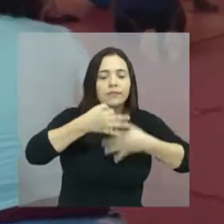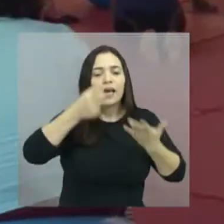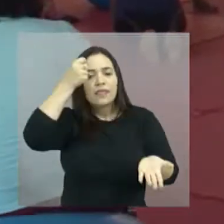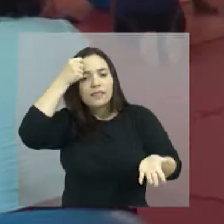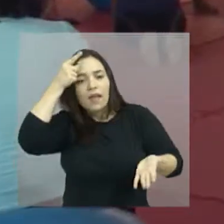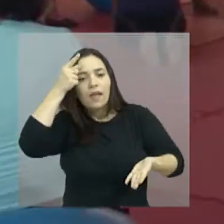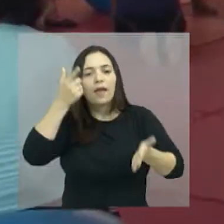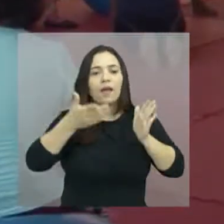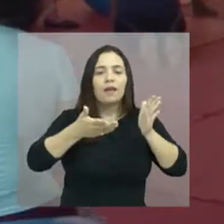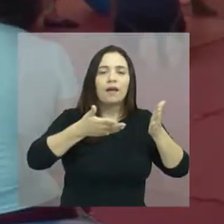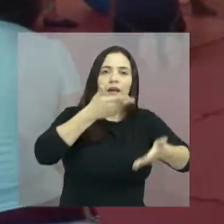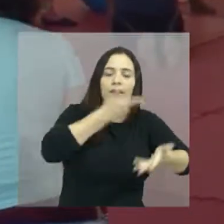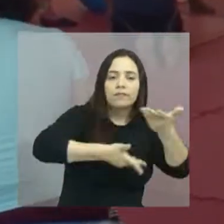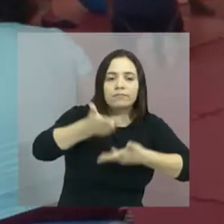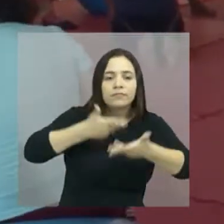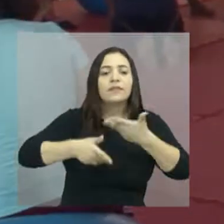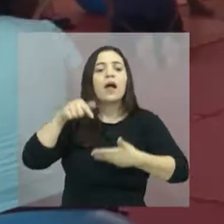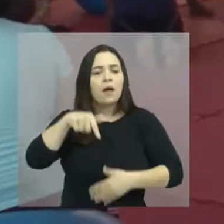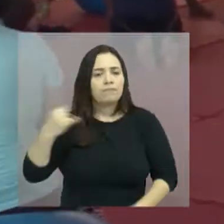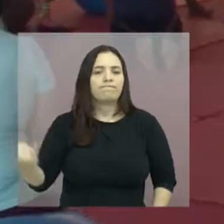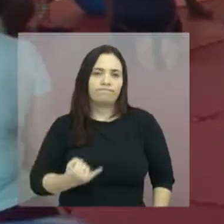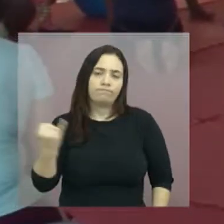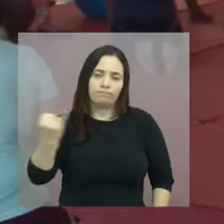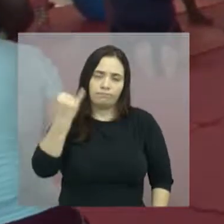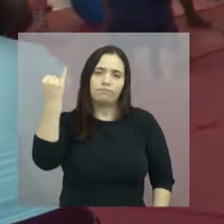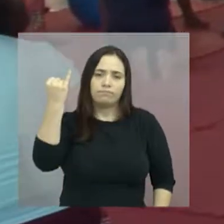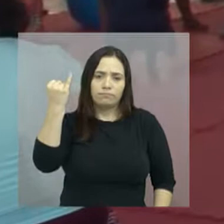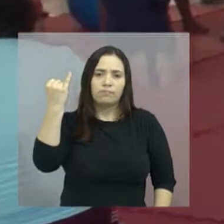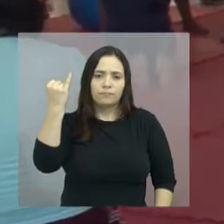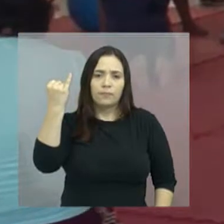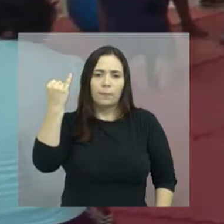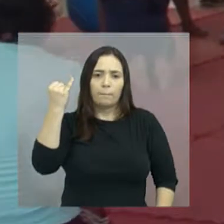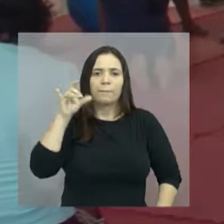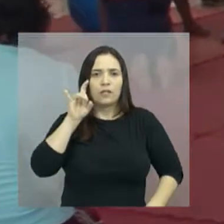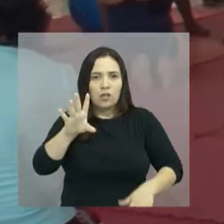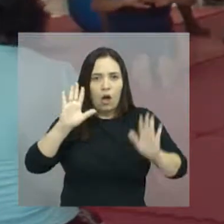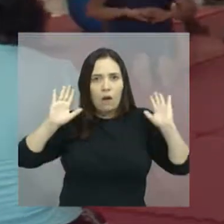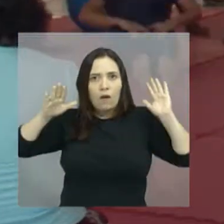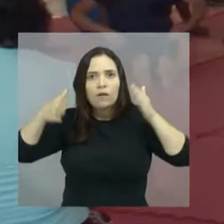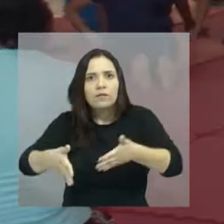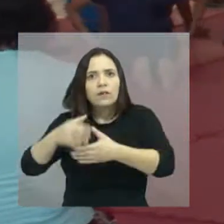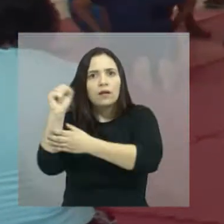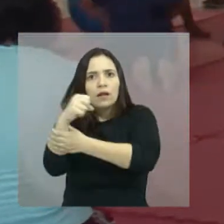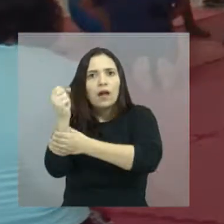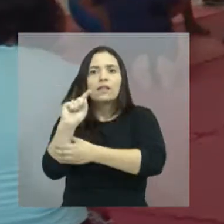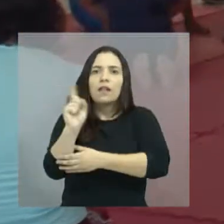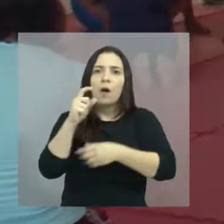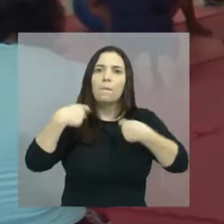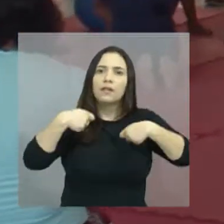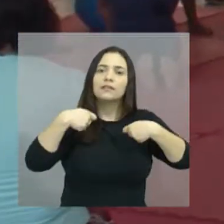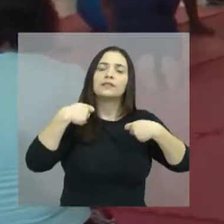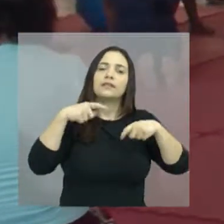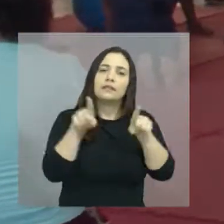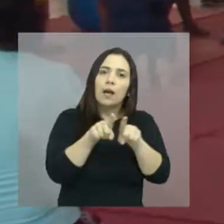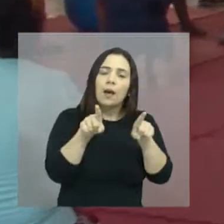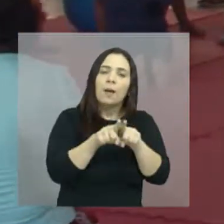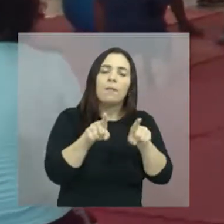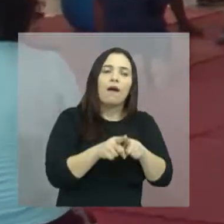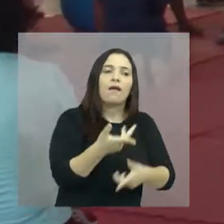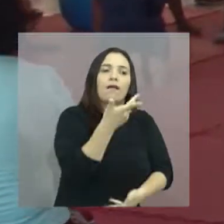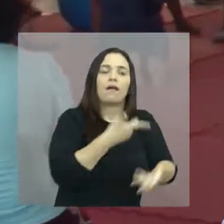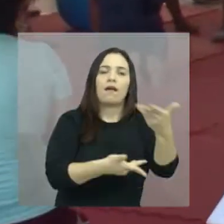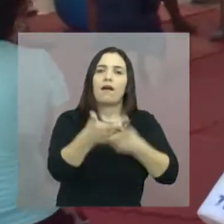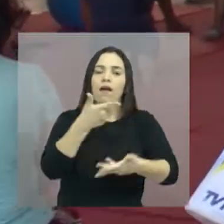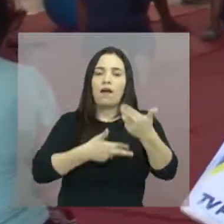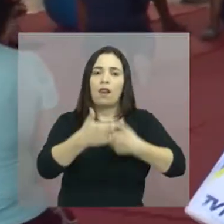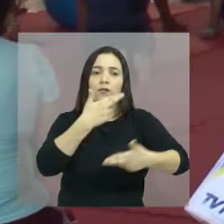essa interação é muito importante. A gente não pode pensar só no físico, a gente tem que também pensar no emocional. E existem muitas doenças